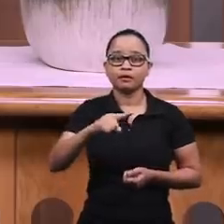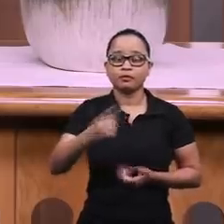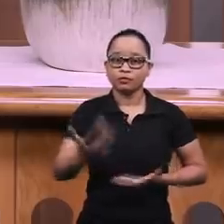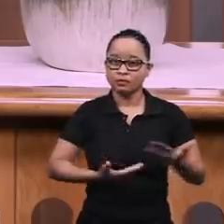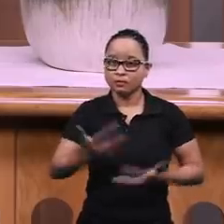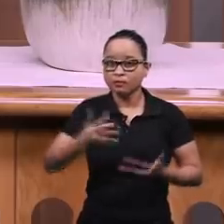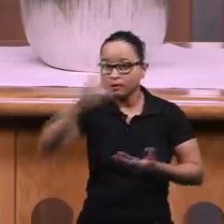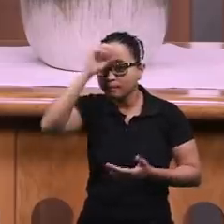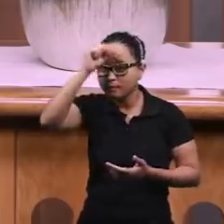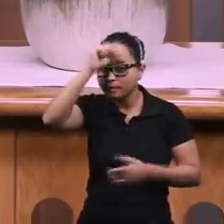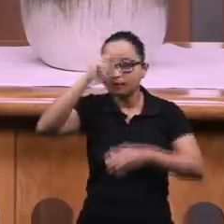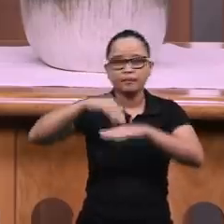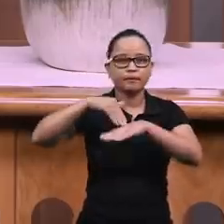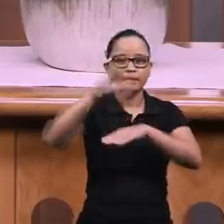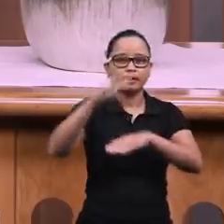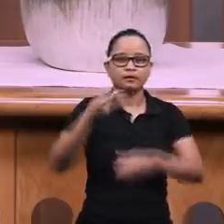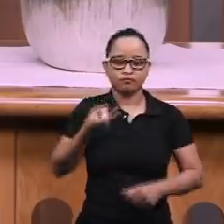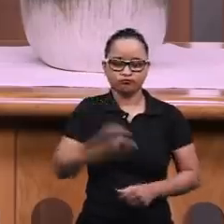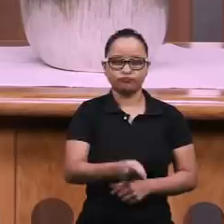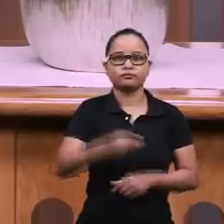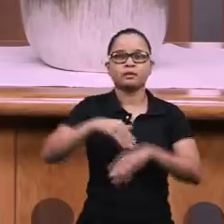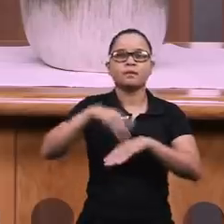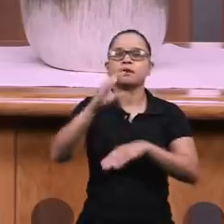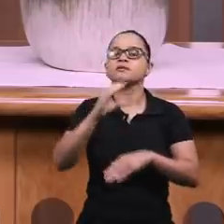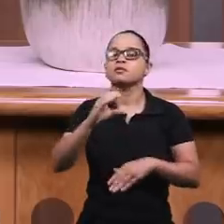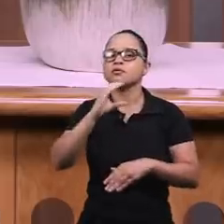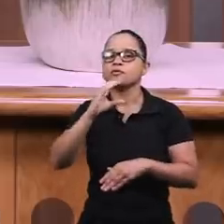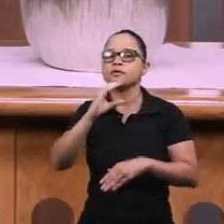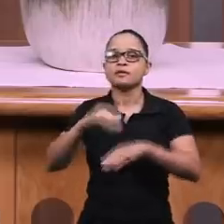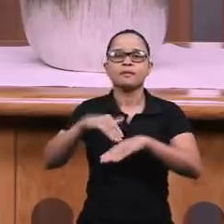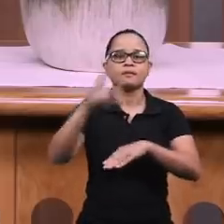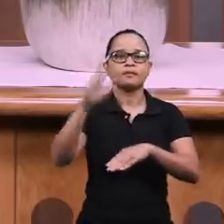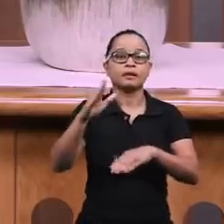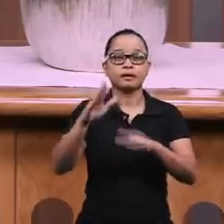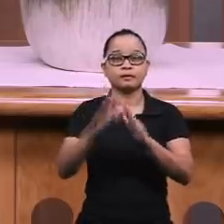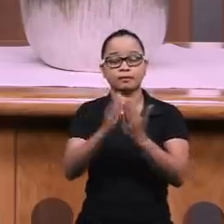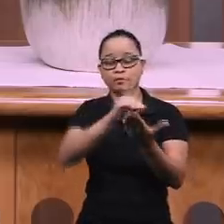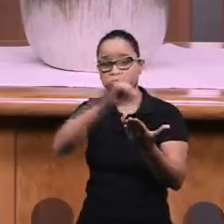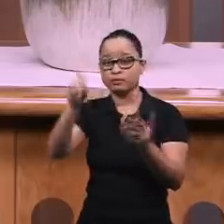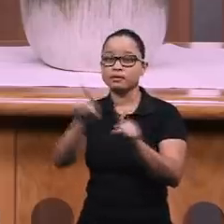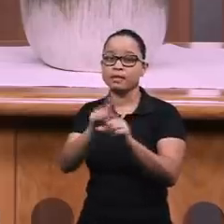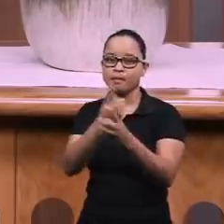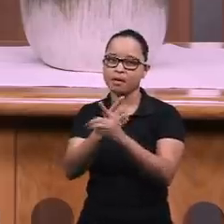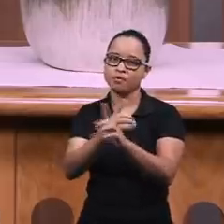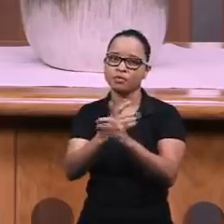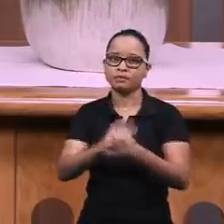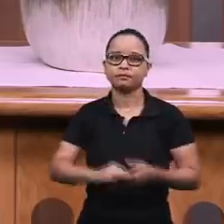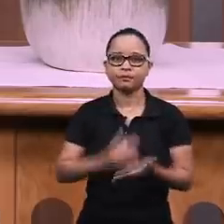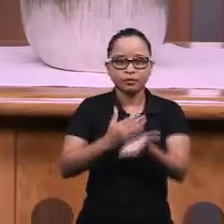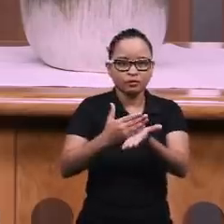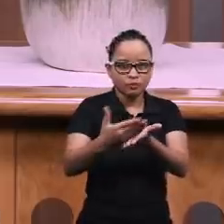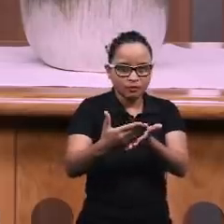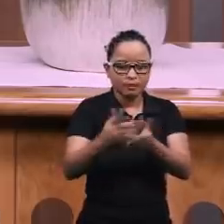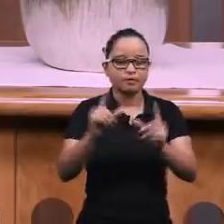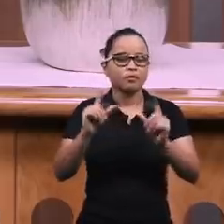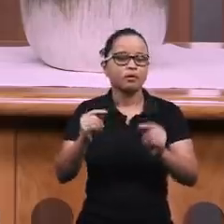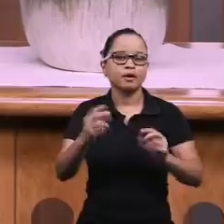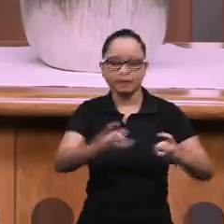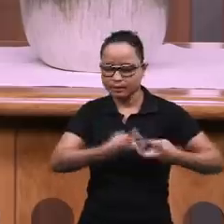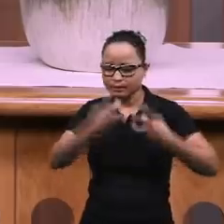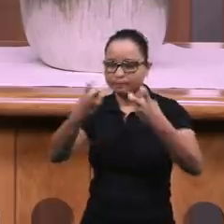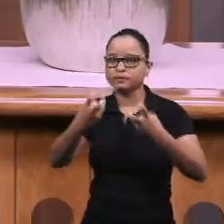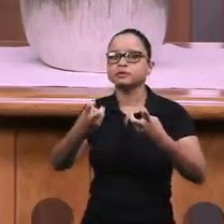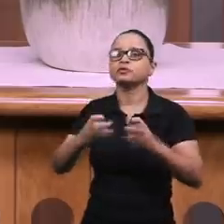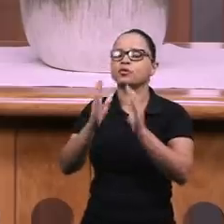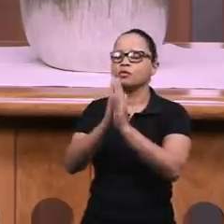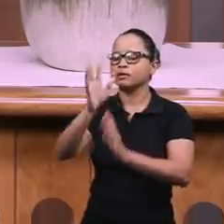aprender mais aprofundar mais e conhecer mais da palavra e da doutrina e nós vamos começar fazendo o clamor nós